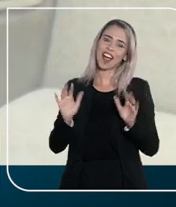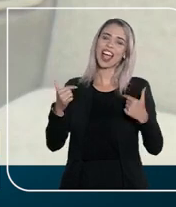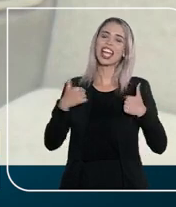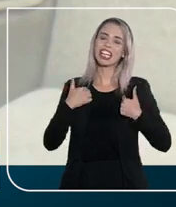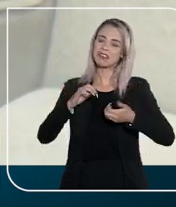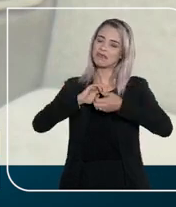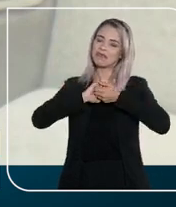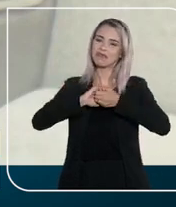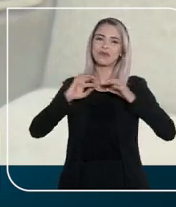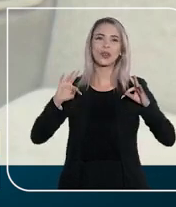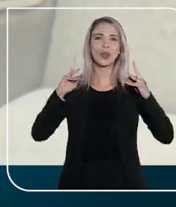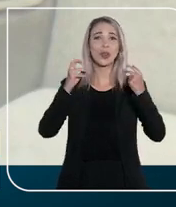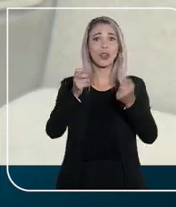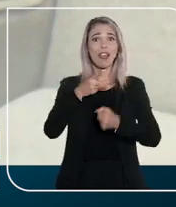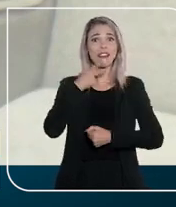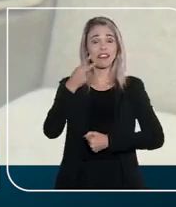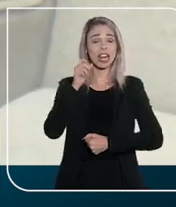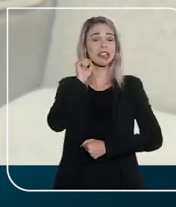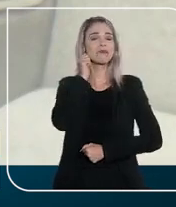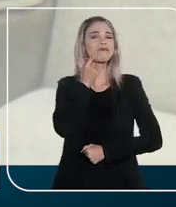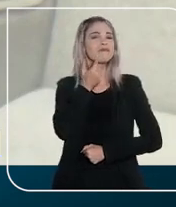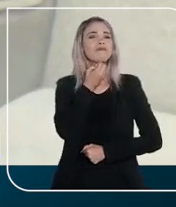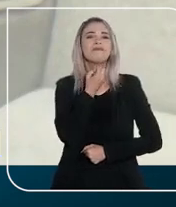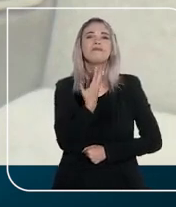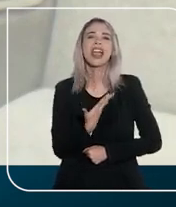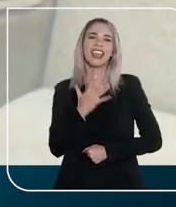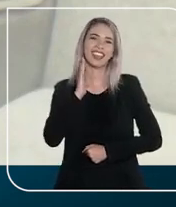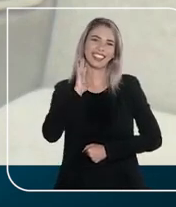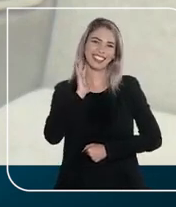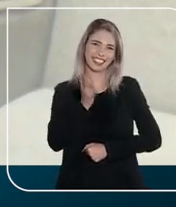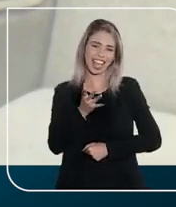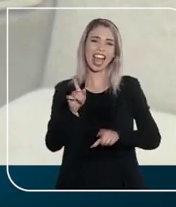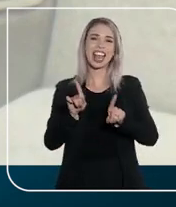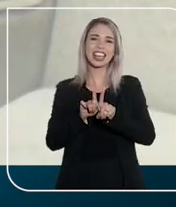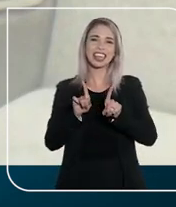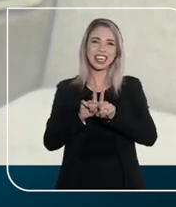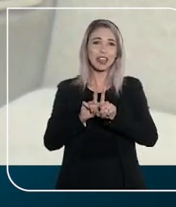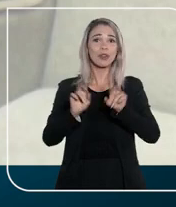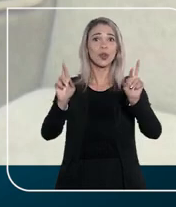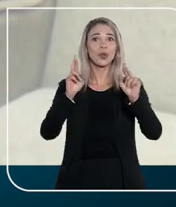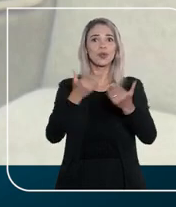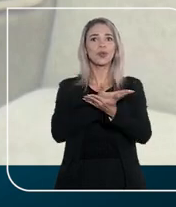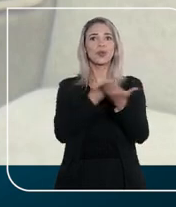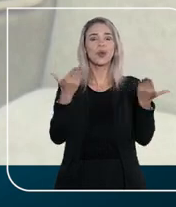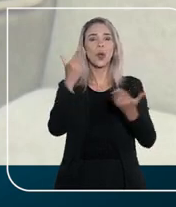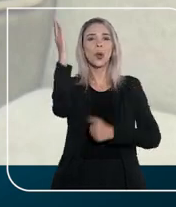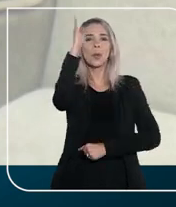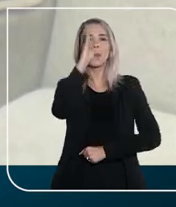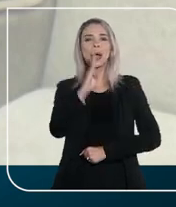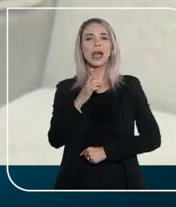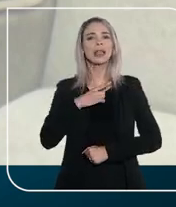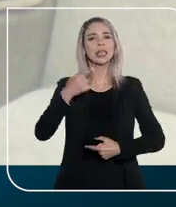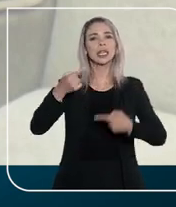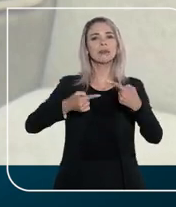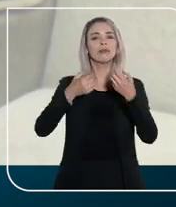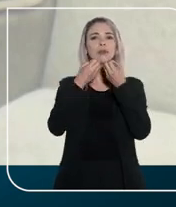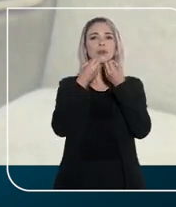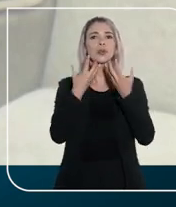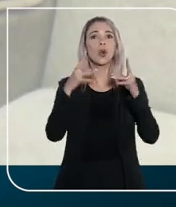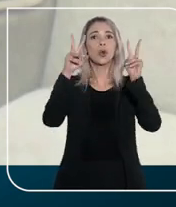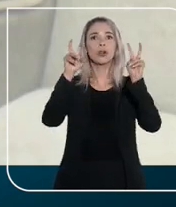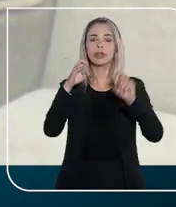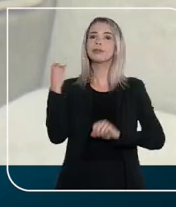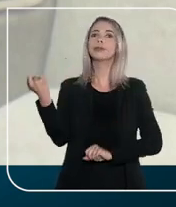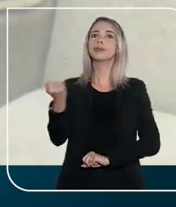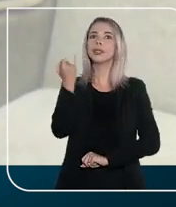de saudar a todos, dizer que Alagoas vai bem e espero que todo o Brasil tenha a oportunidade de ter um debate de alto nível sobre esse tema